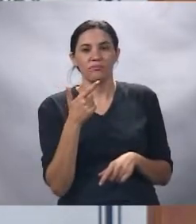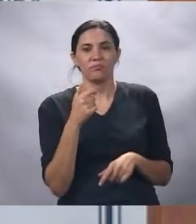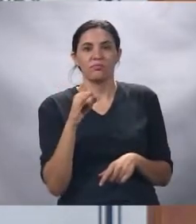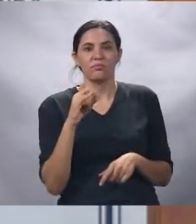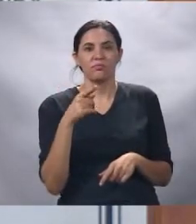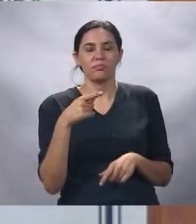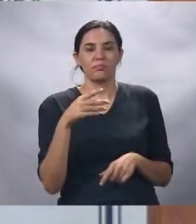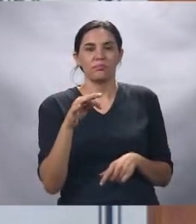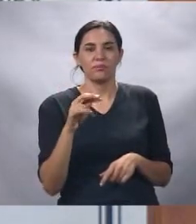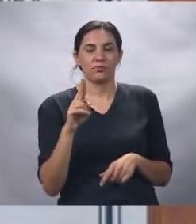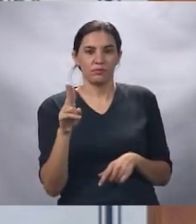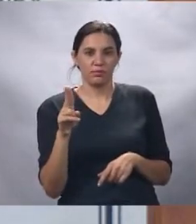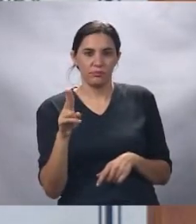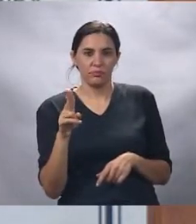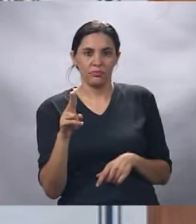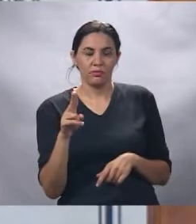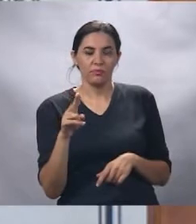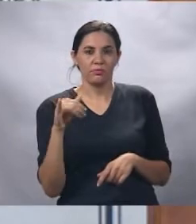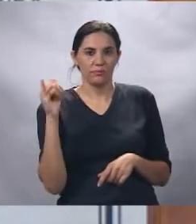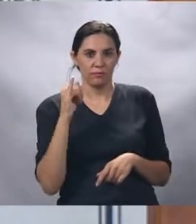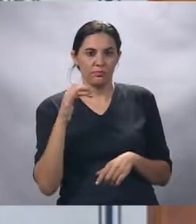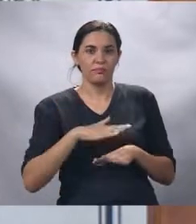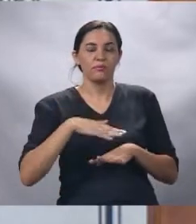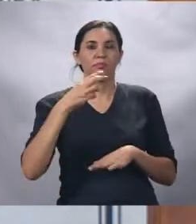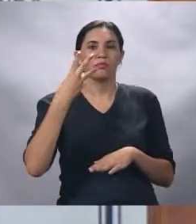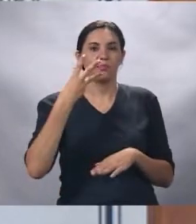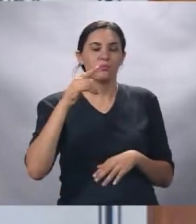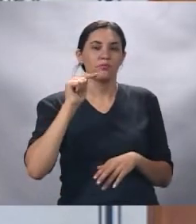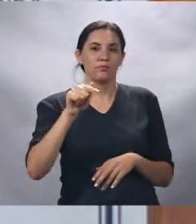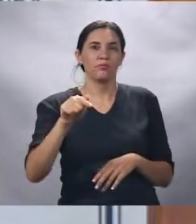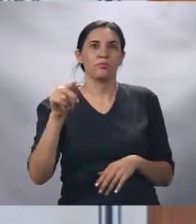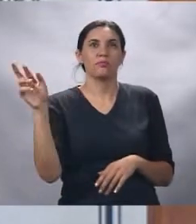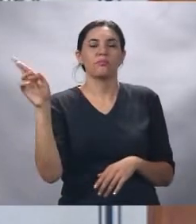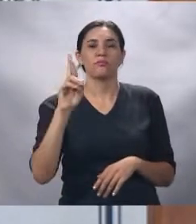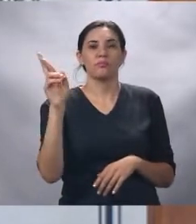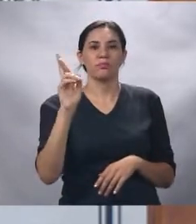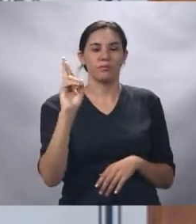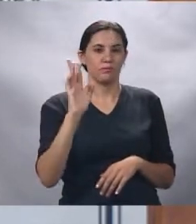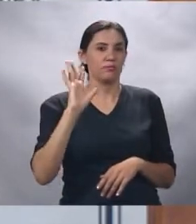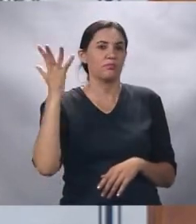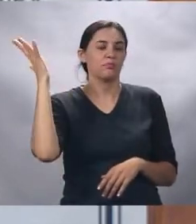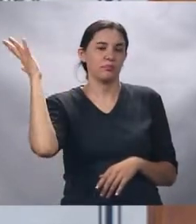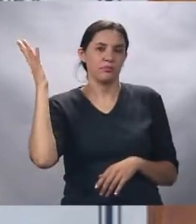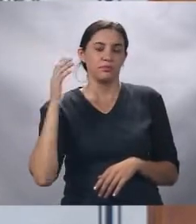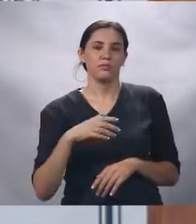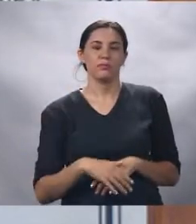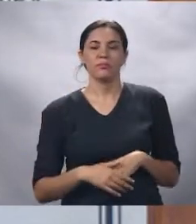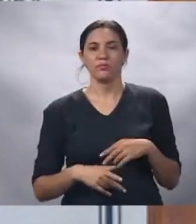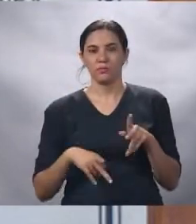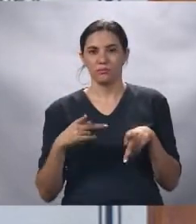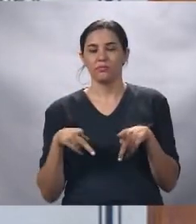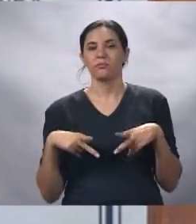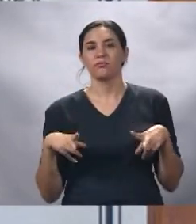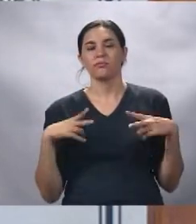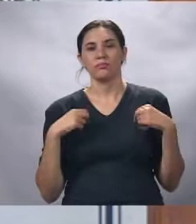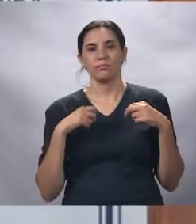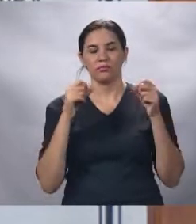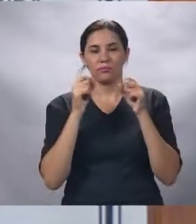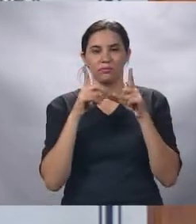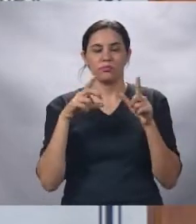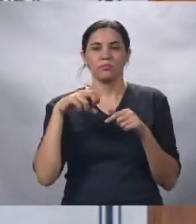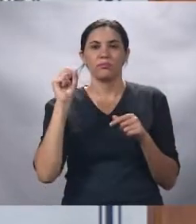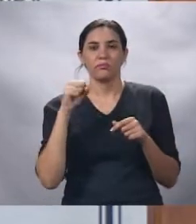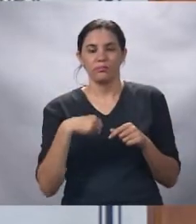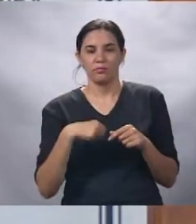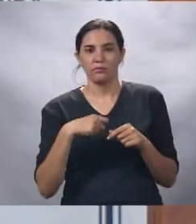dele, no ano passado, era mais de 3 mil reais. Mais de 3 mil reais. Né? Então, essas pessoas merecem uma atenção, sim, e